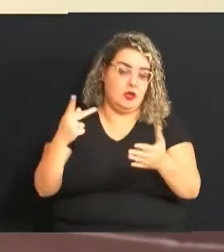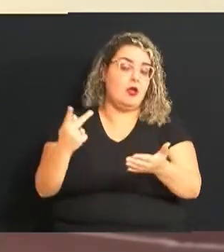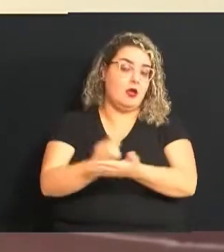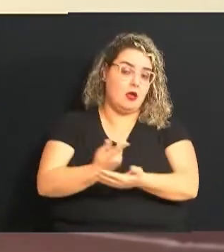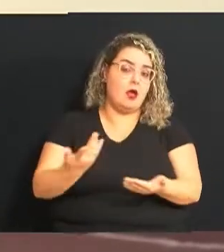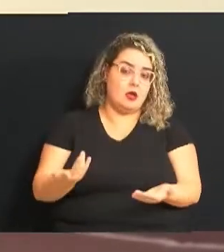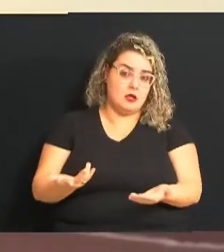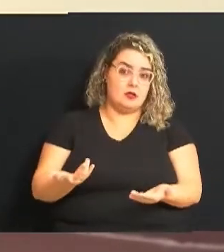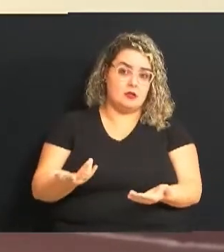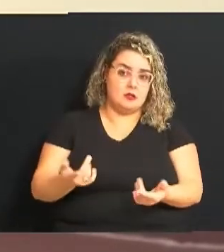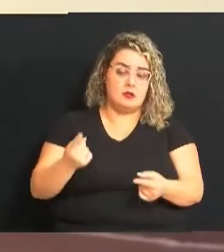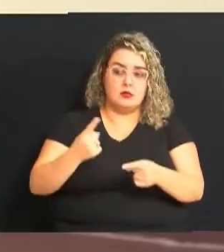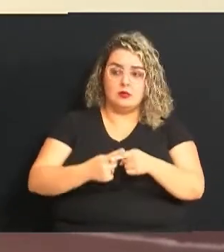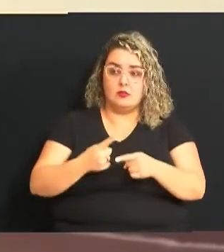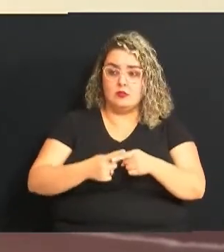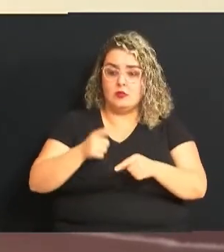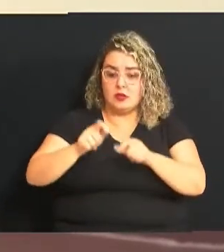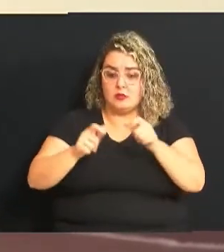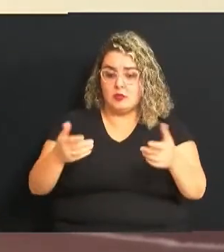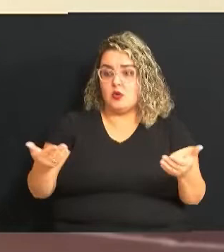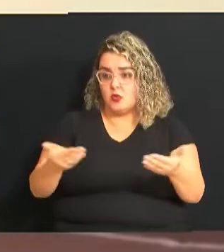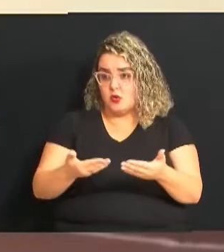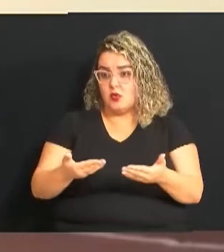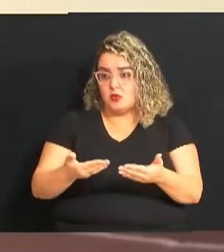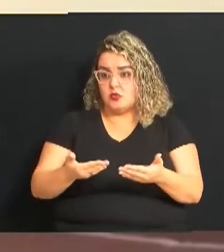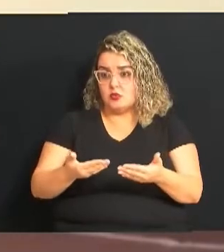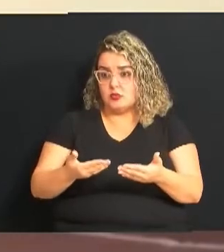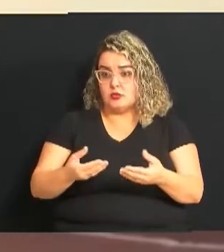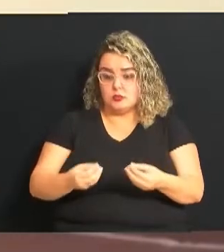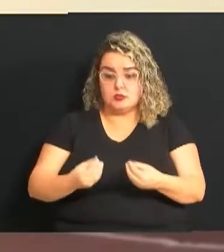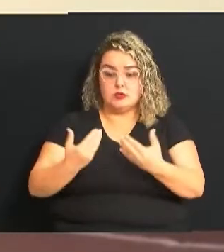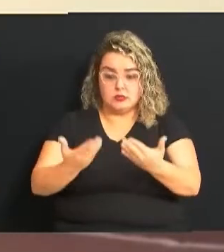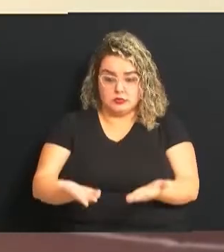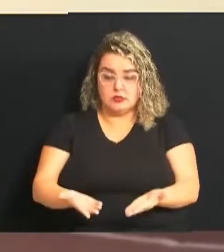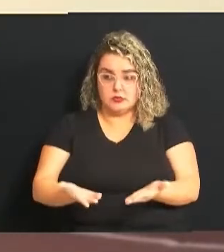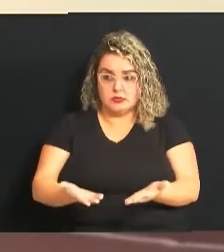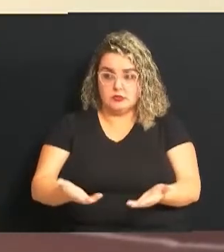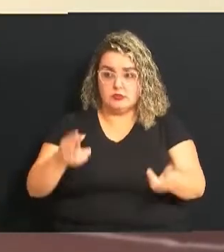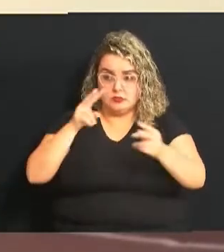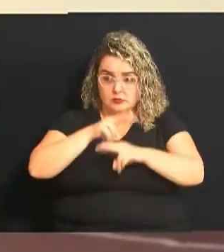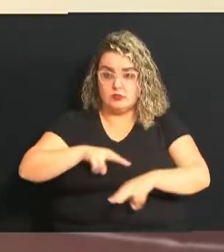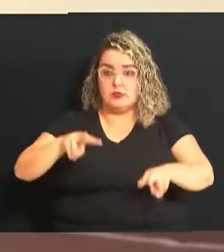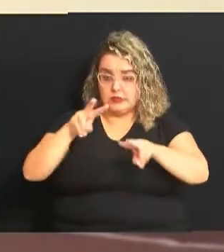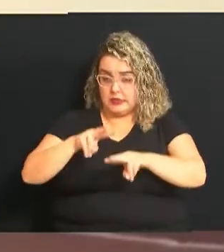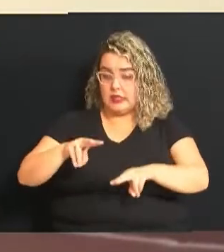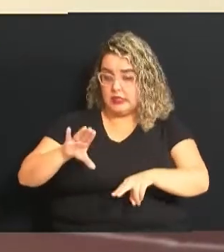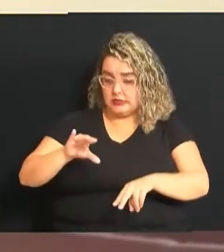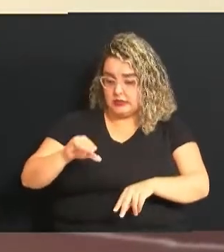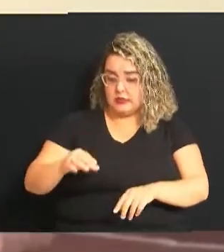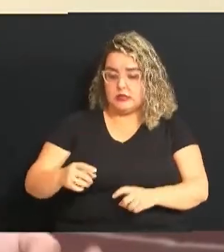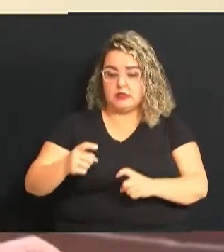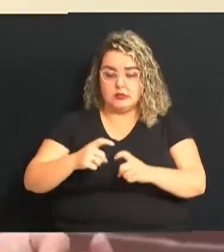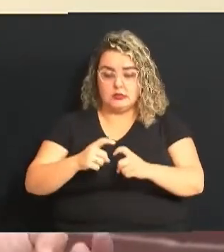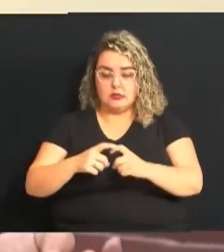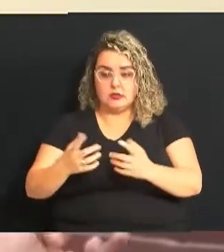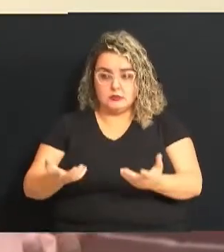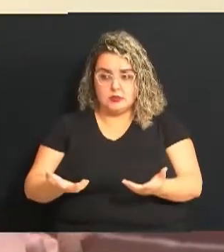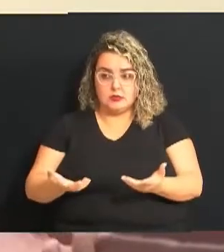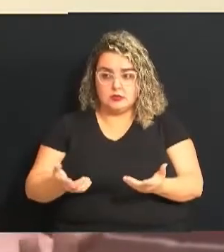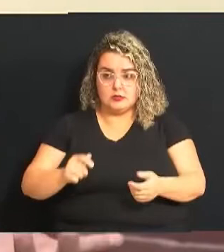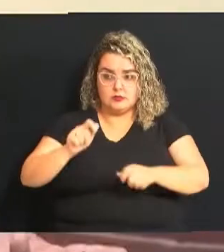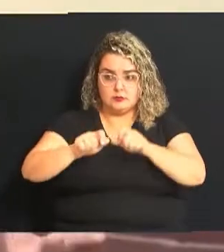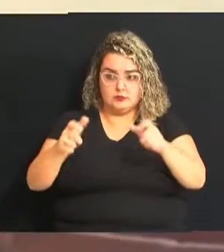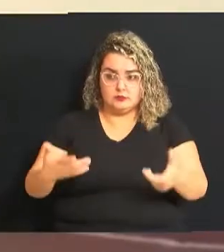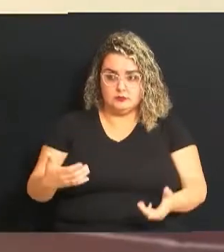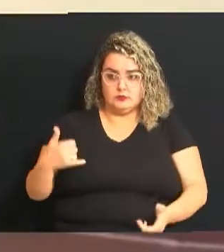porque a pessoa, hoje, com as condições que estão dadas, do ponto de vista da ciência, da medicina, tudo, as pessoas